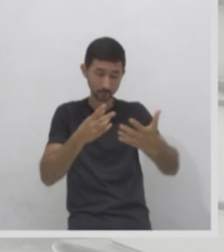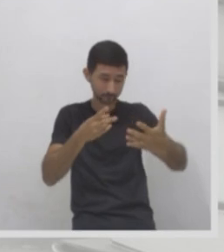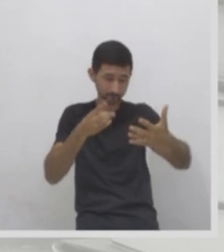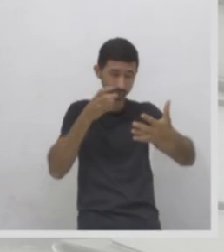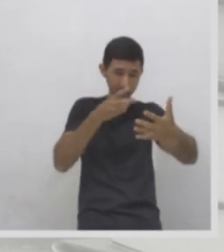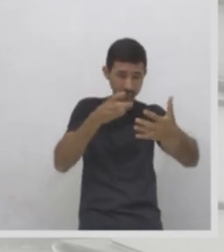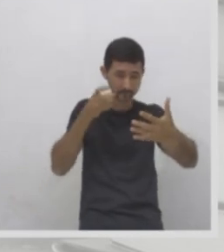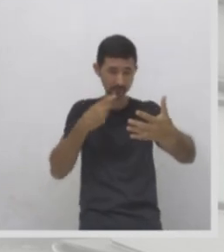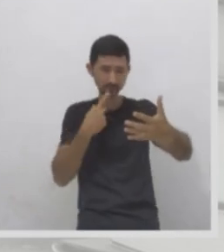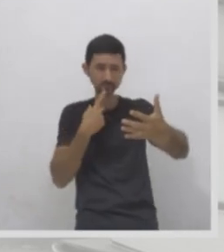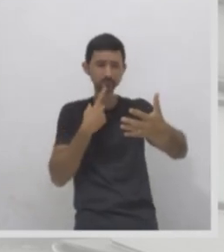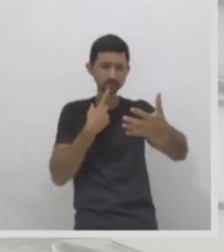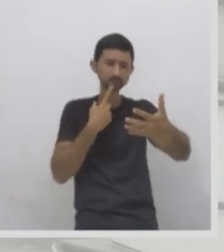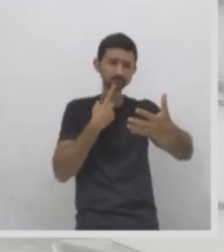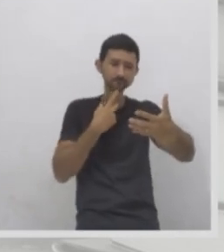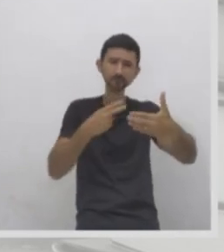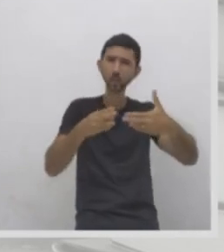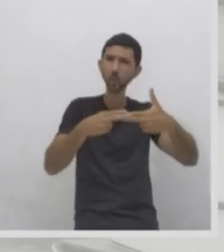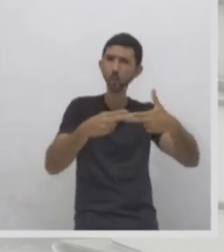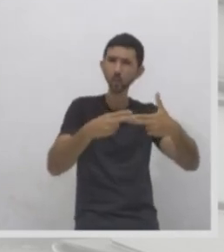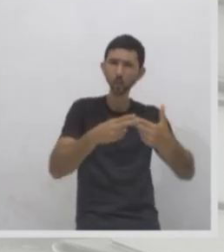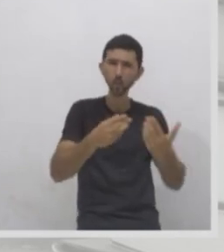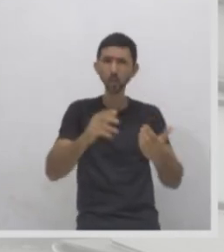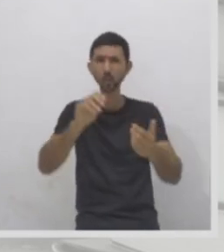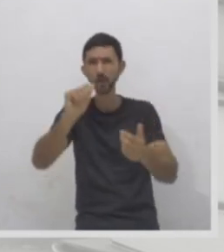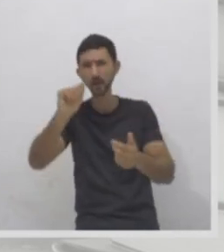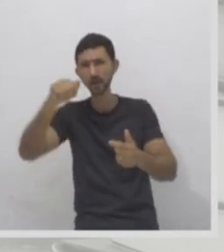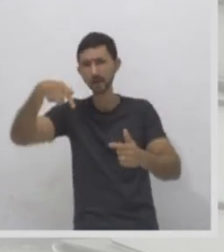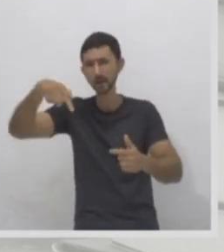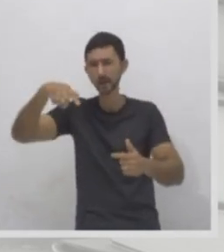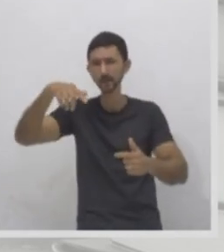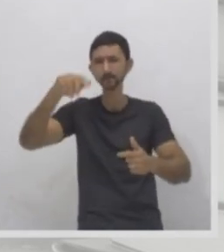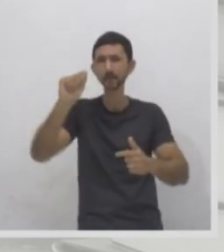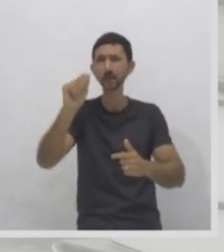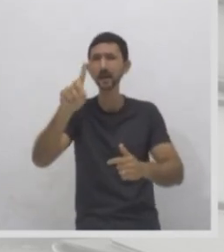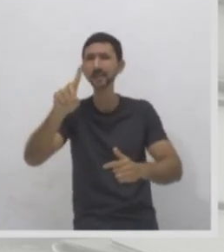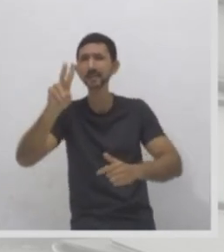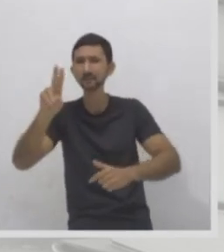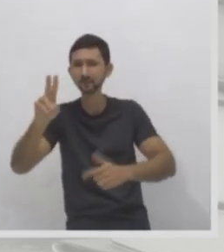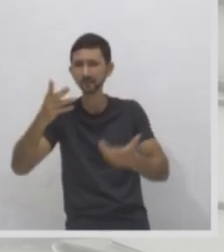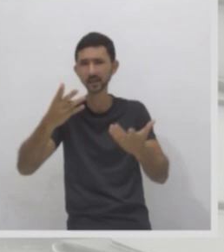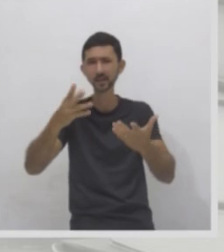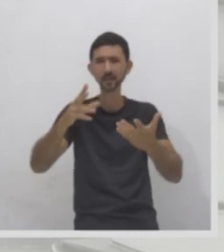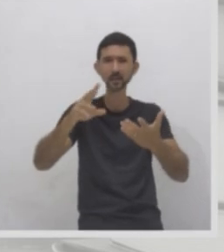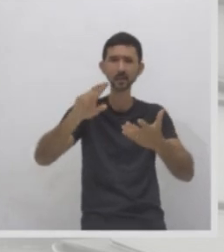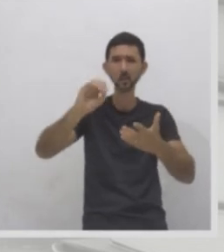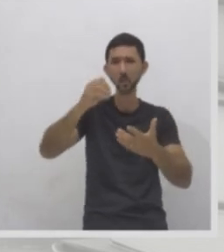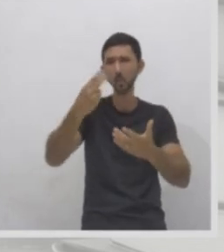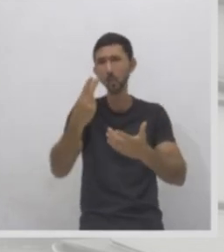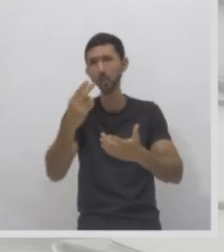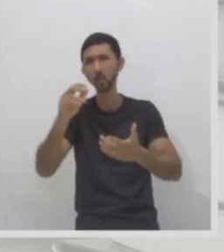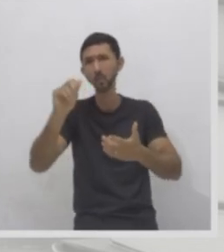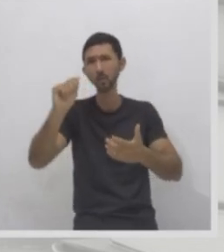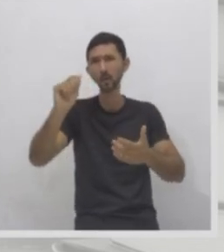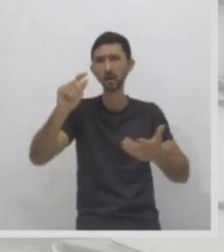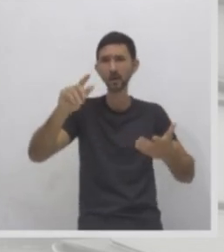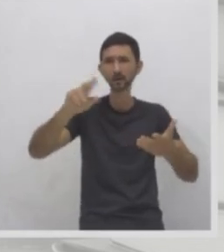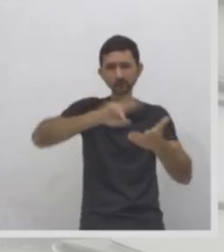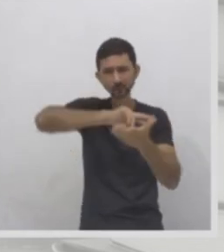percebo no texto a utilização de muitos adjuntos adnominais que são caracterizadores ou modificadores, eu vou